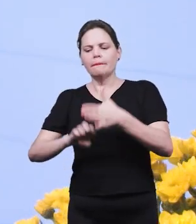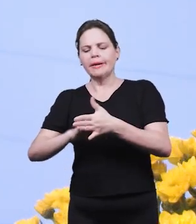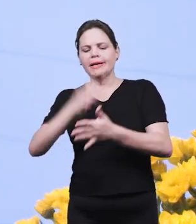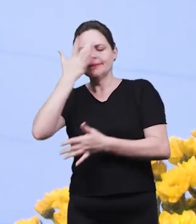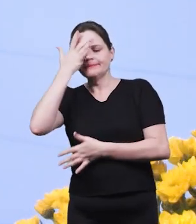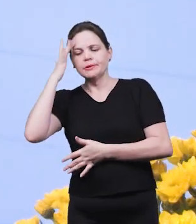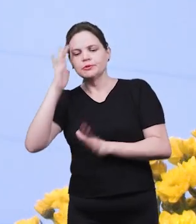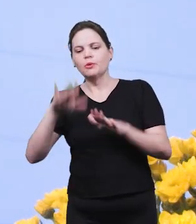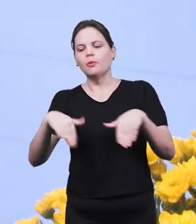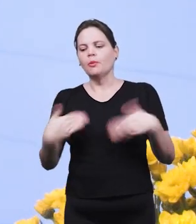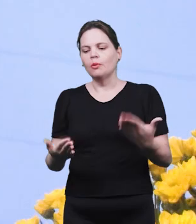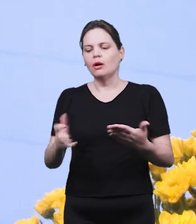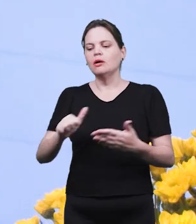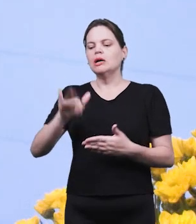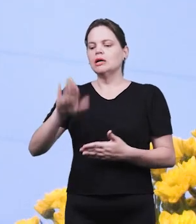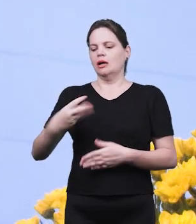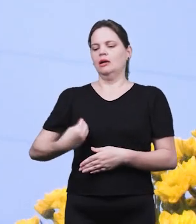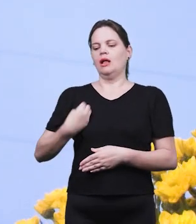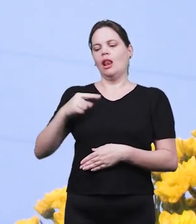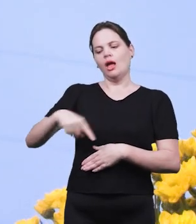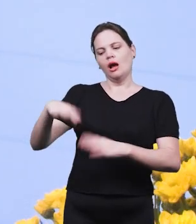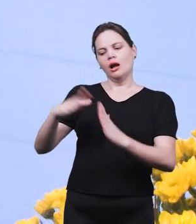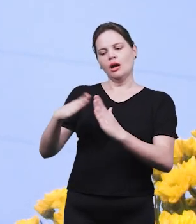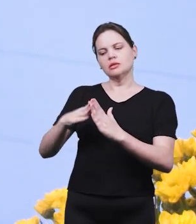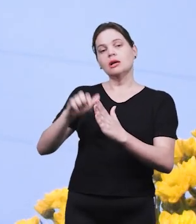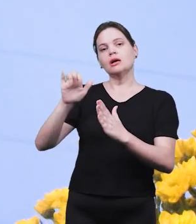mediante pagamento, não é